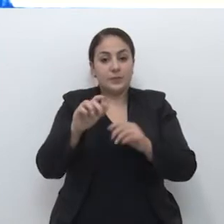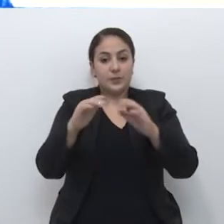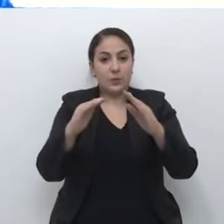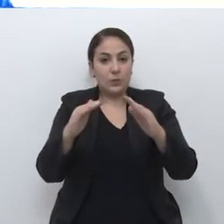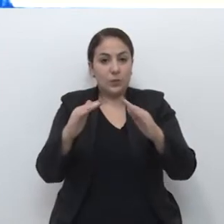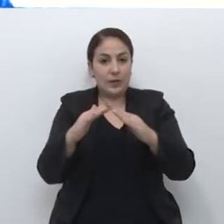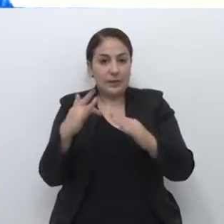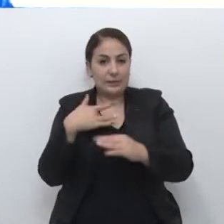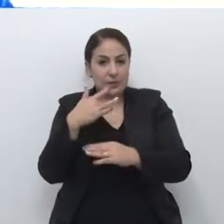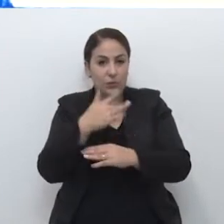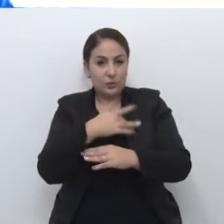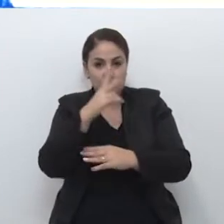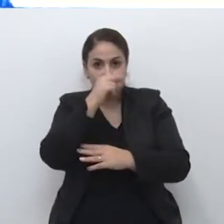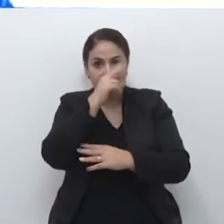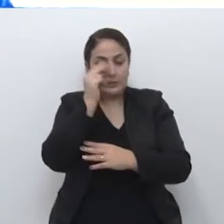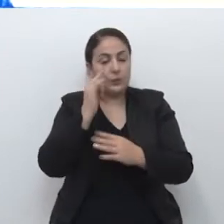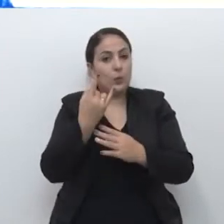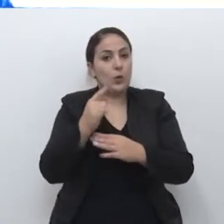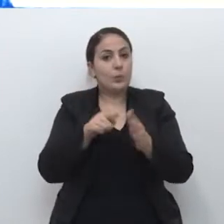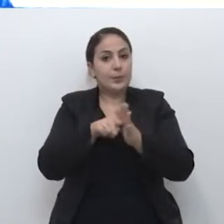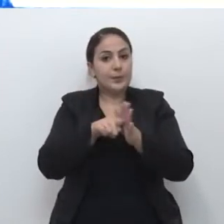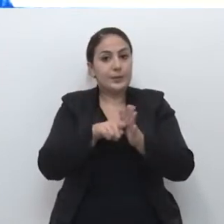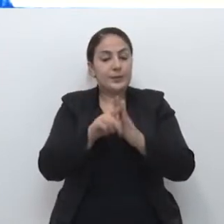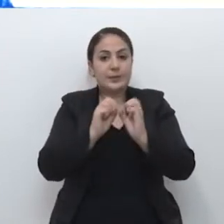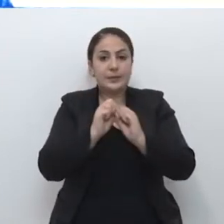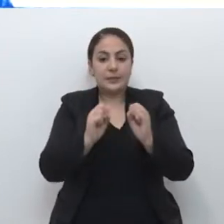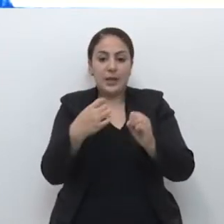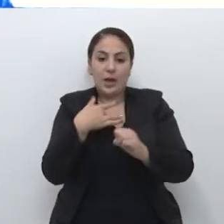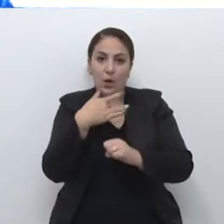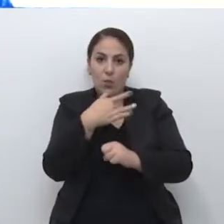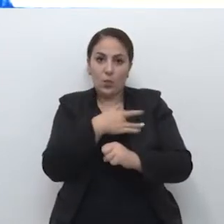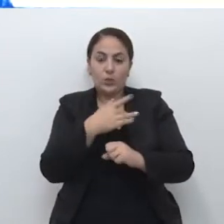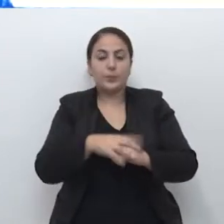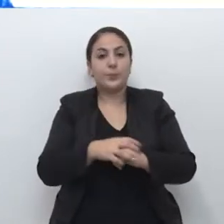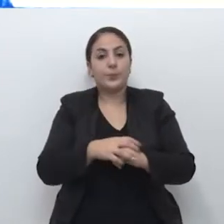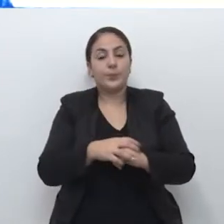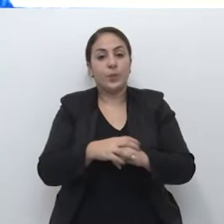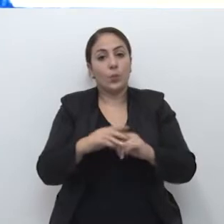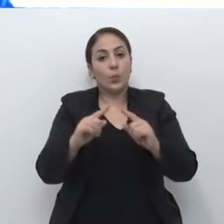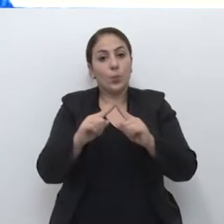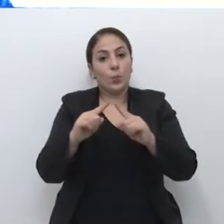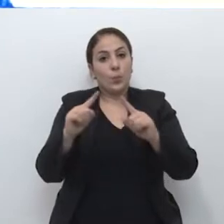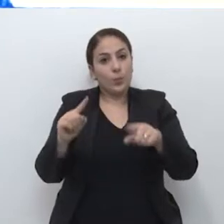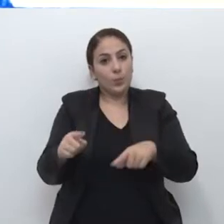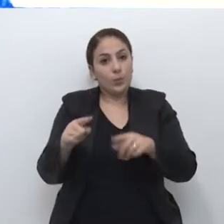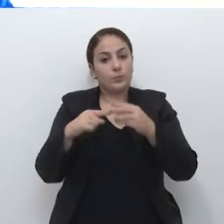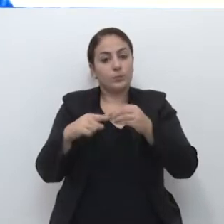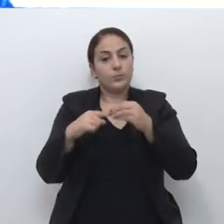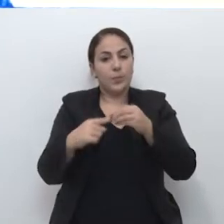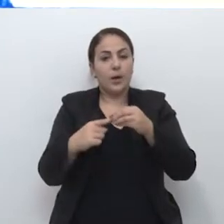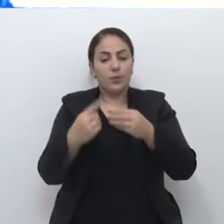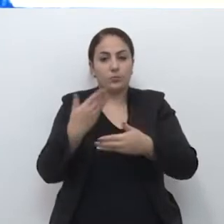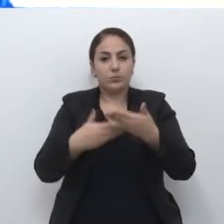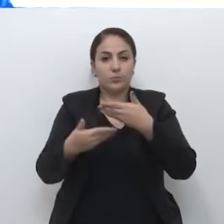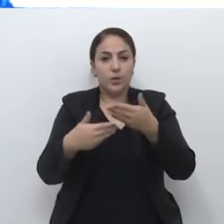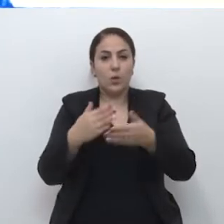unidades do município. Segundo o último levantamento da Secretaria de Saúde, o público prioritário alcançou